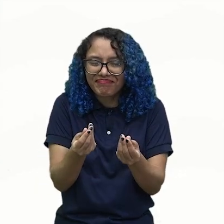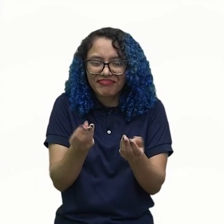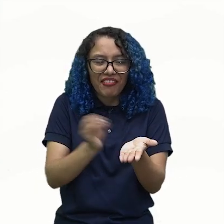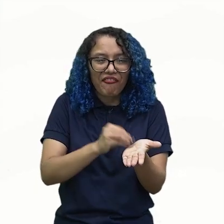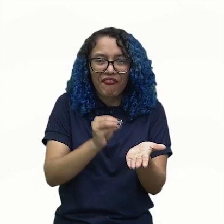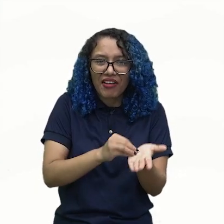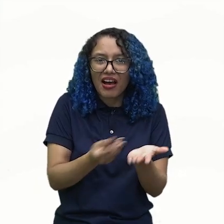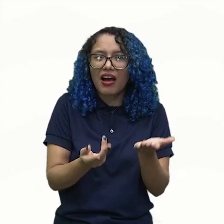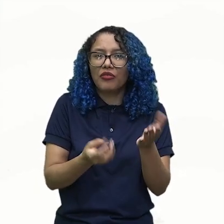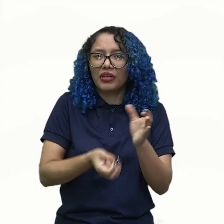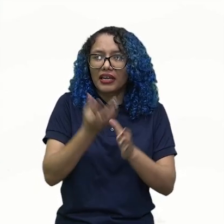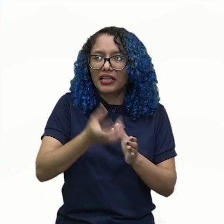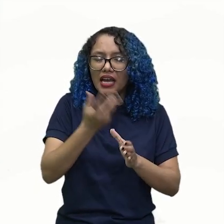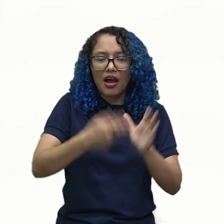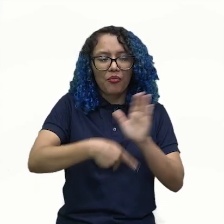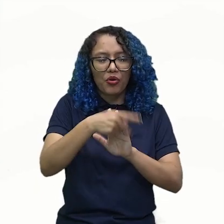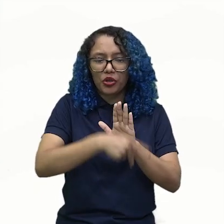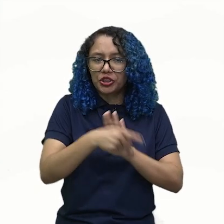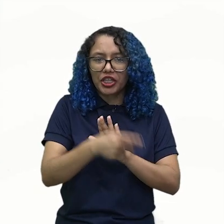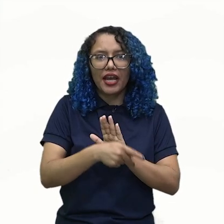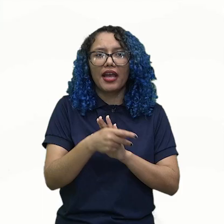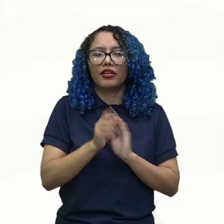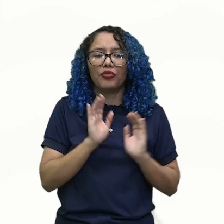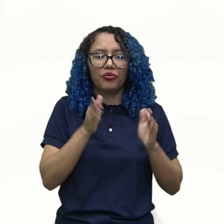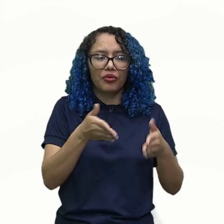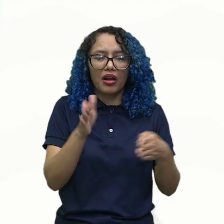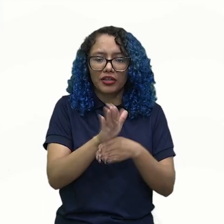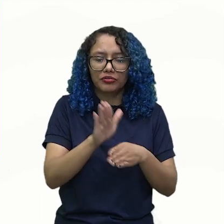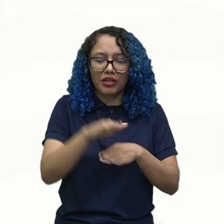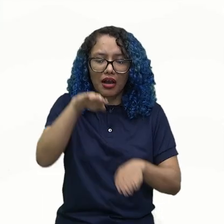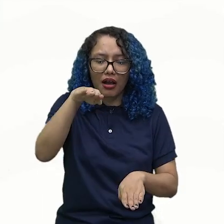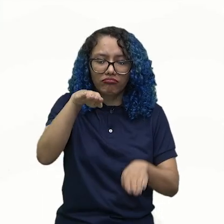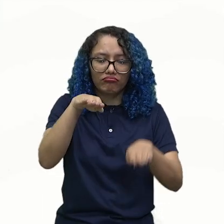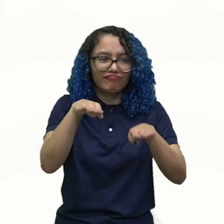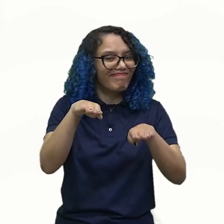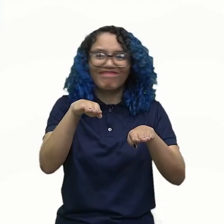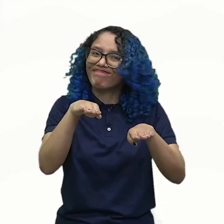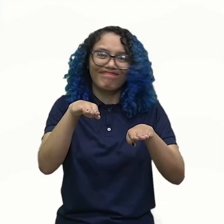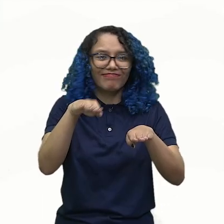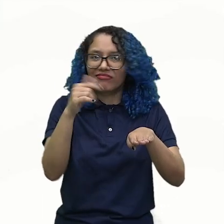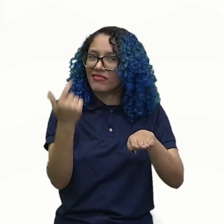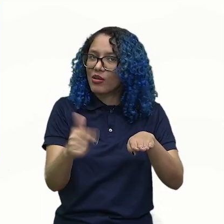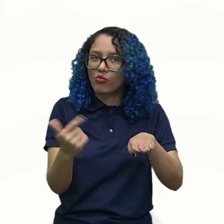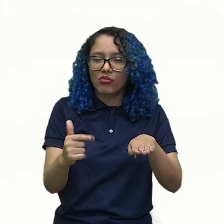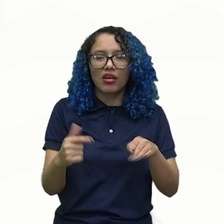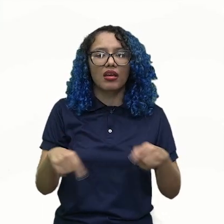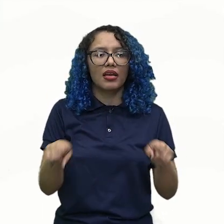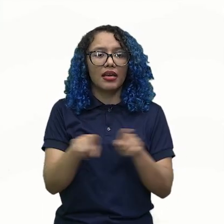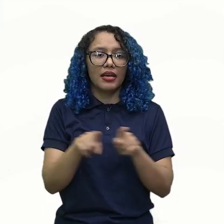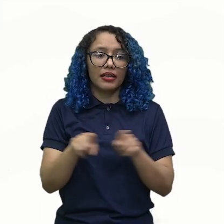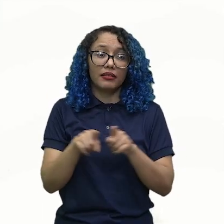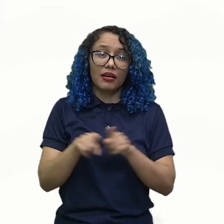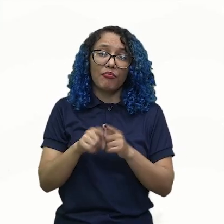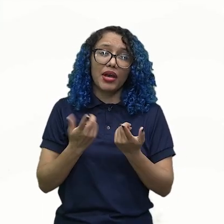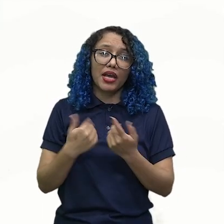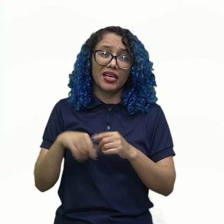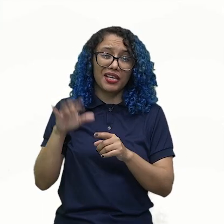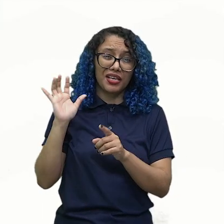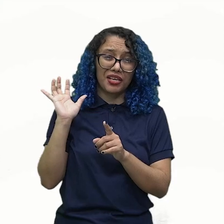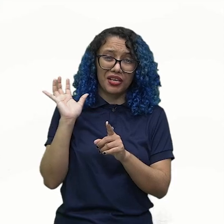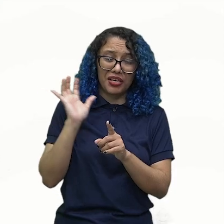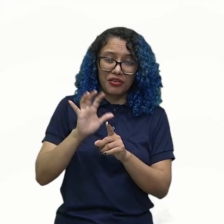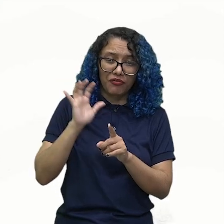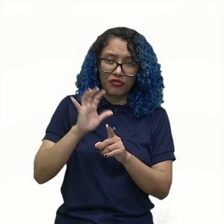cria políticas públicas para diminuir essas desigualdades. E heranças históricas de exclusão,